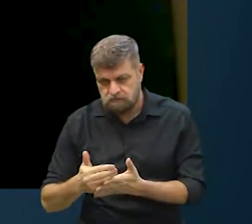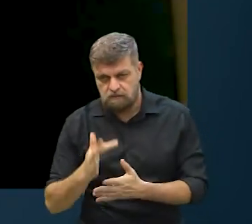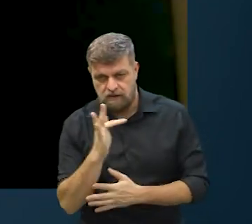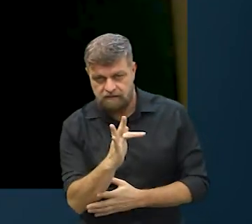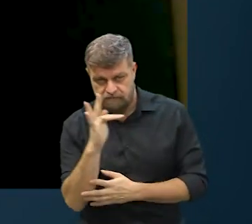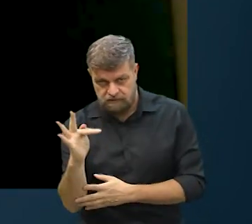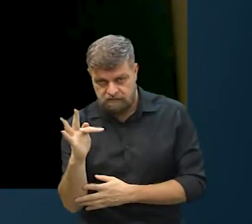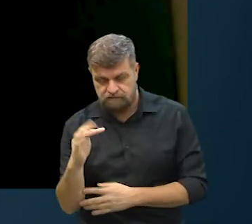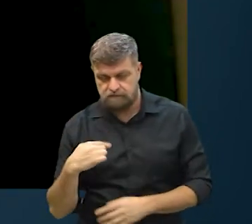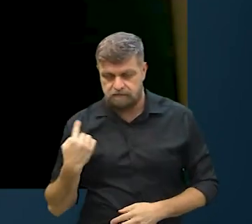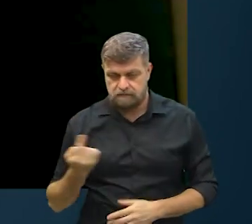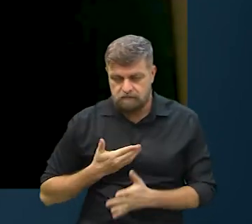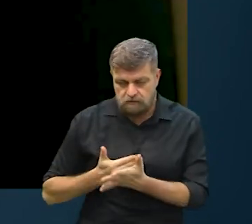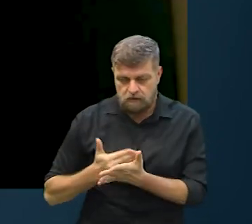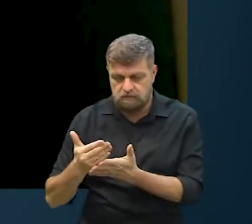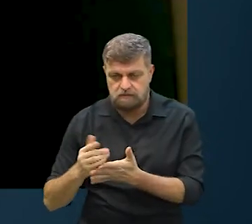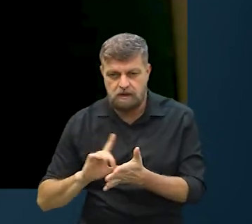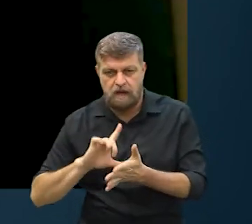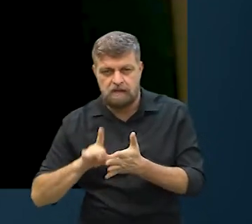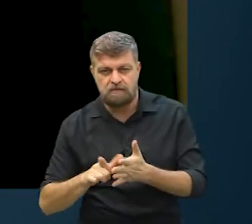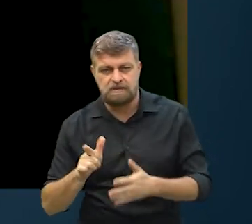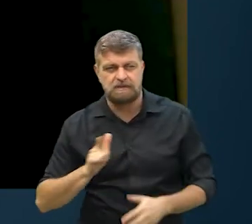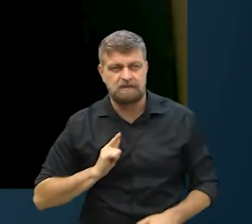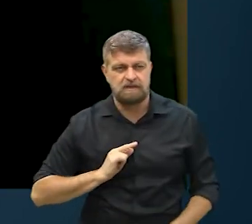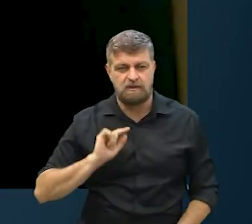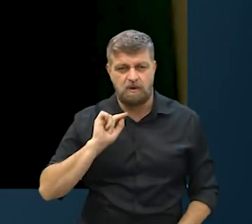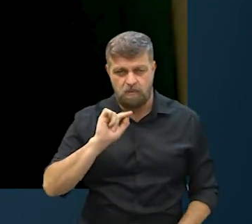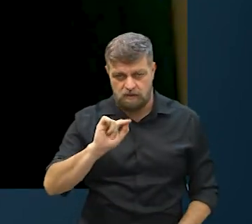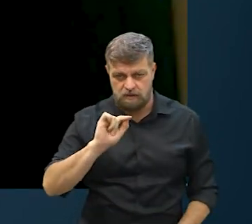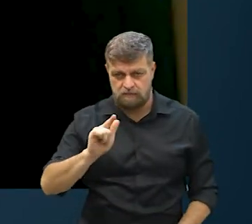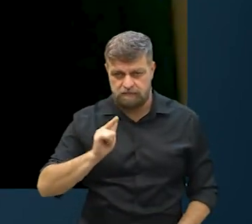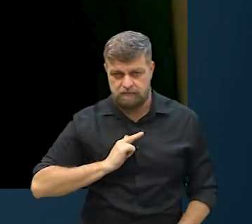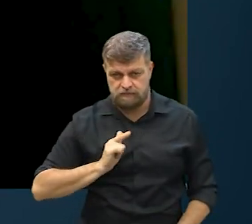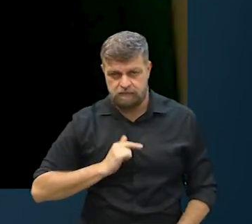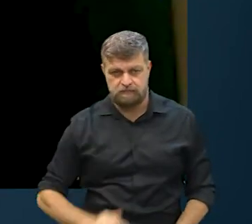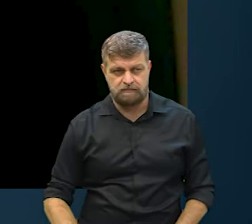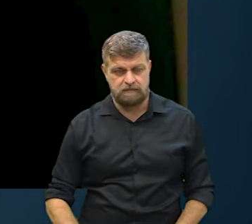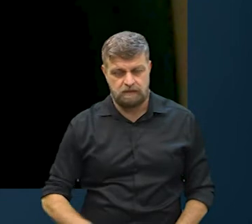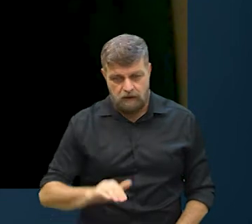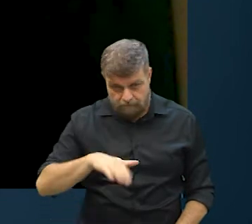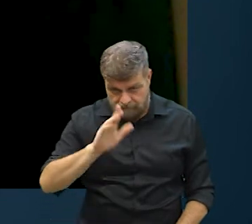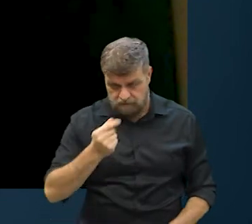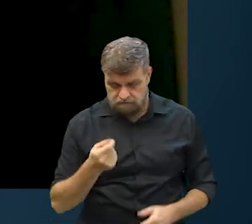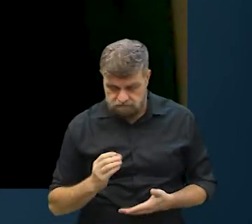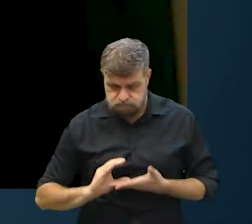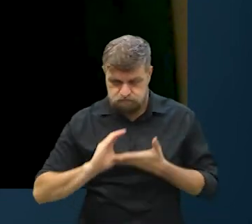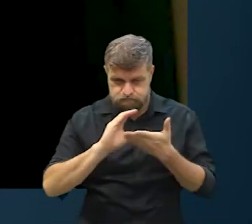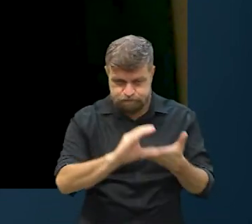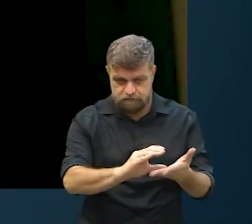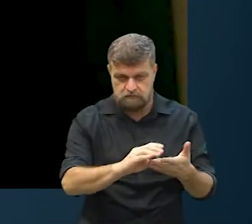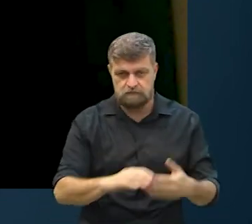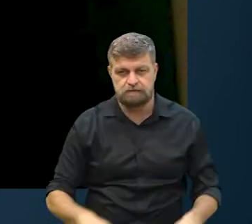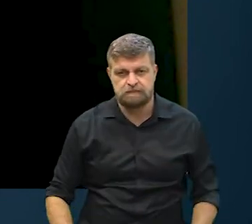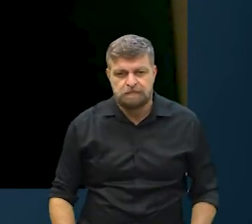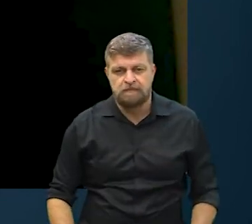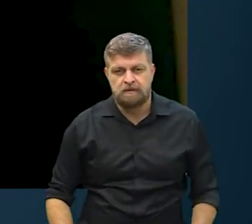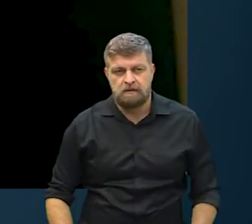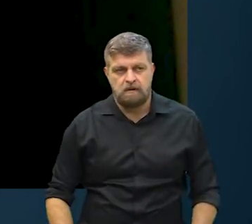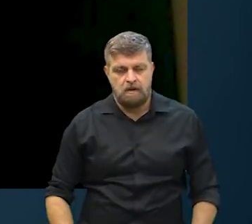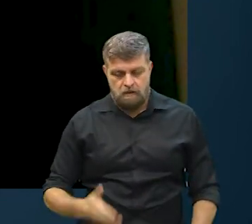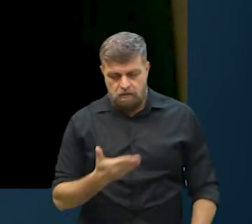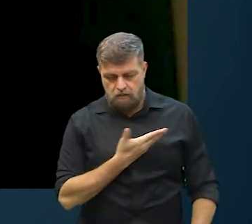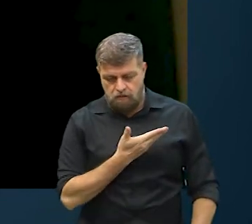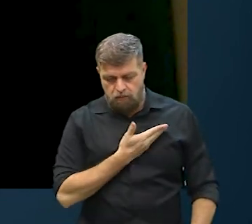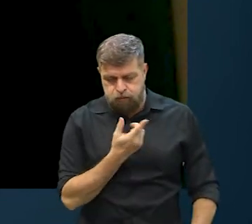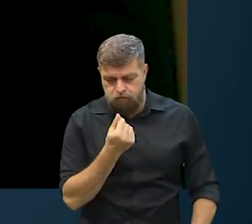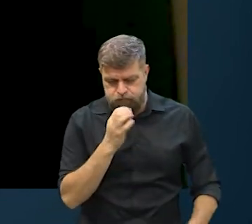começou com o nosso FF, depois a gente teve uma rodada, um FF um pouco maior, que é Family and